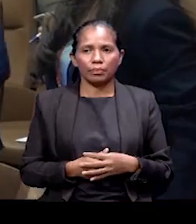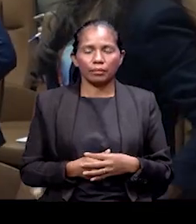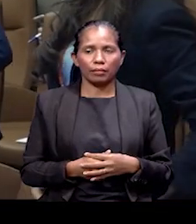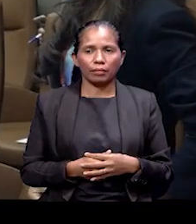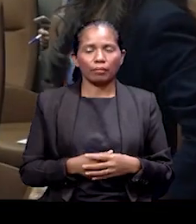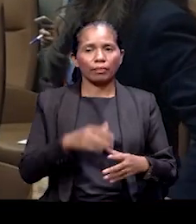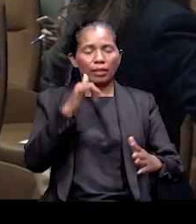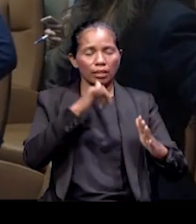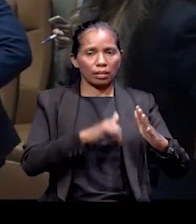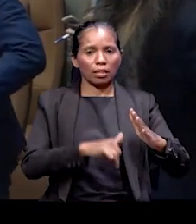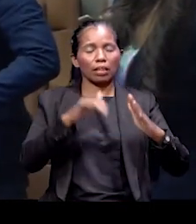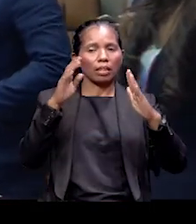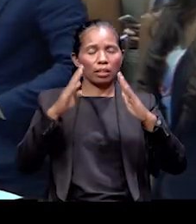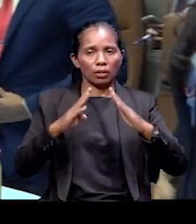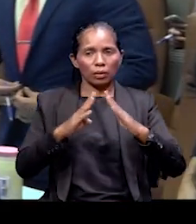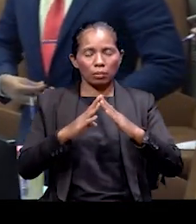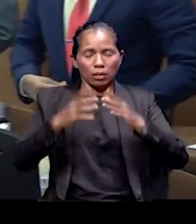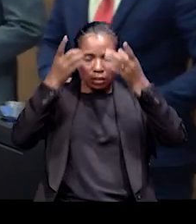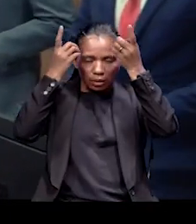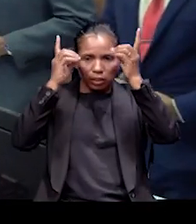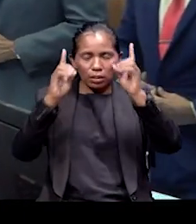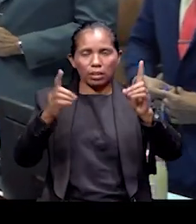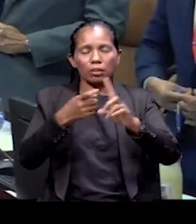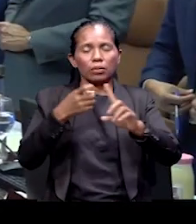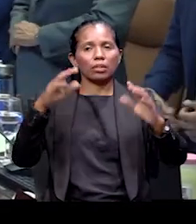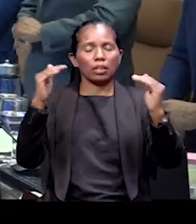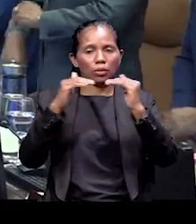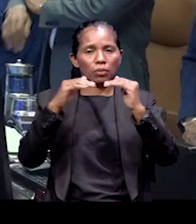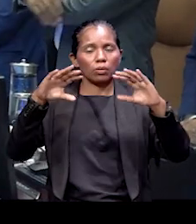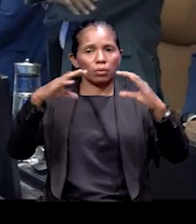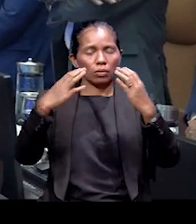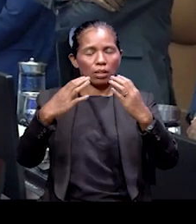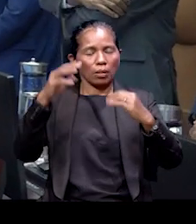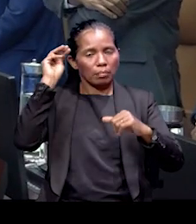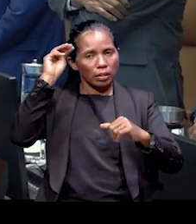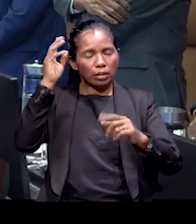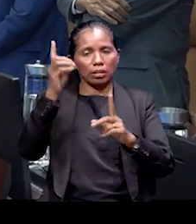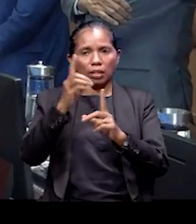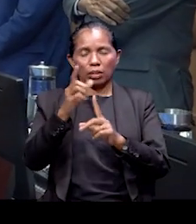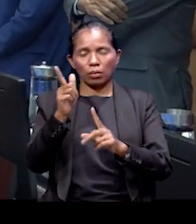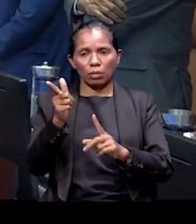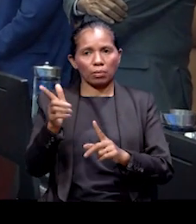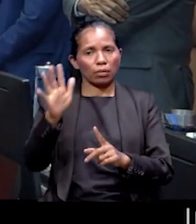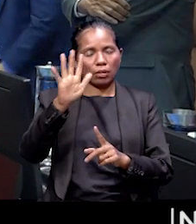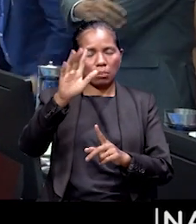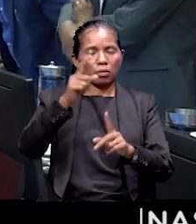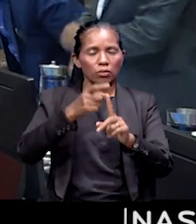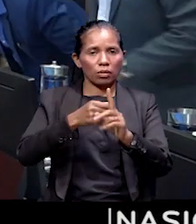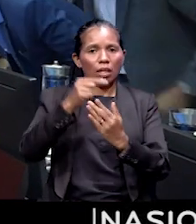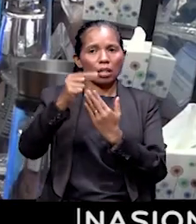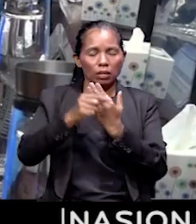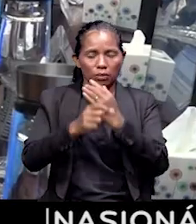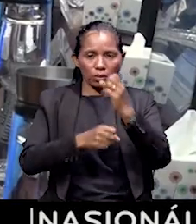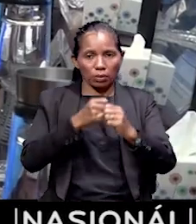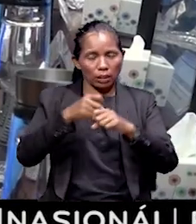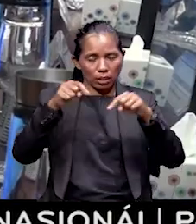Konfinamentu domisiliaru ne desidi iha surmutu konselu ministru loron ruanulu resin lima fulan Agostu tina ne, iha